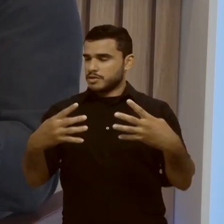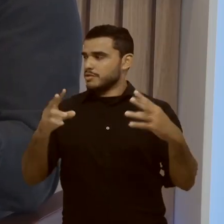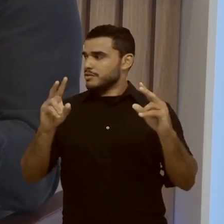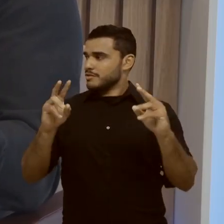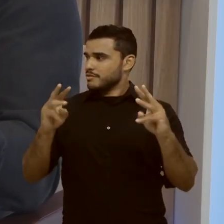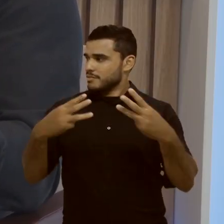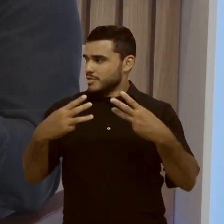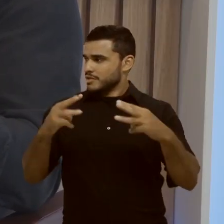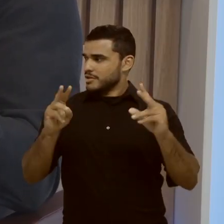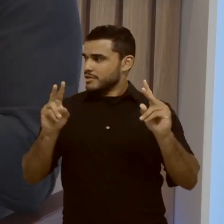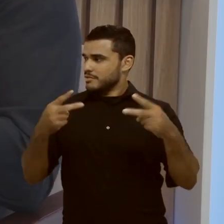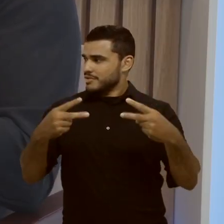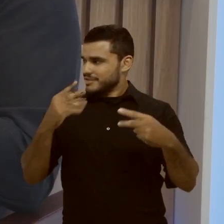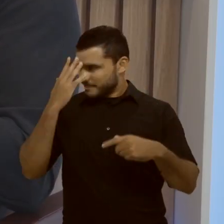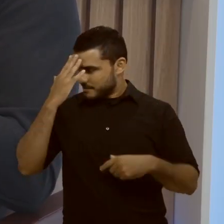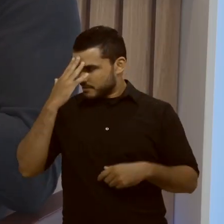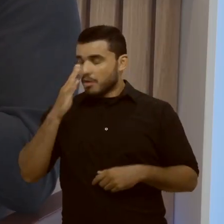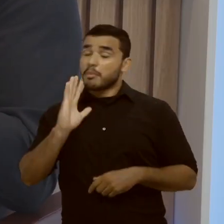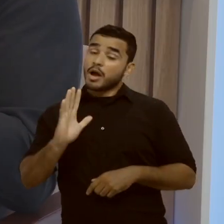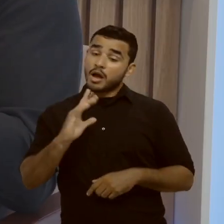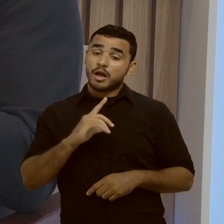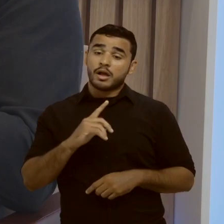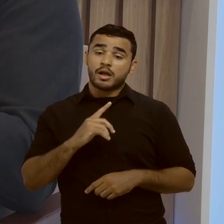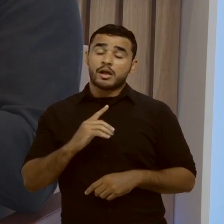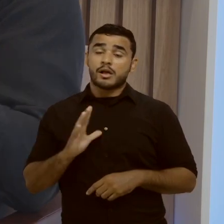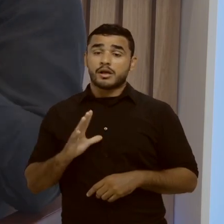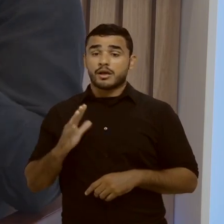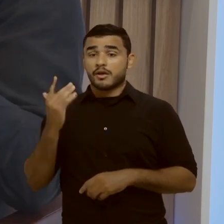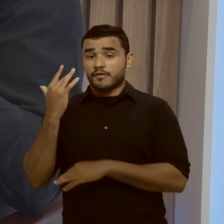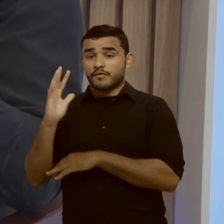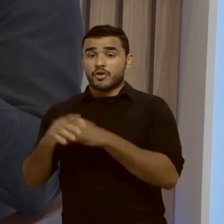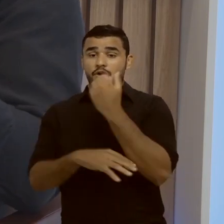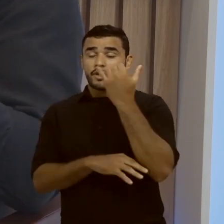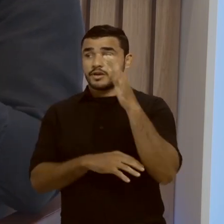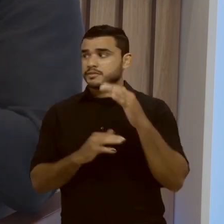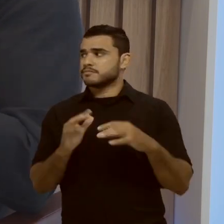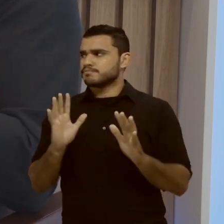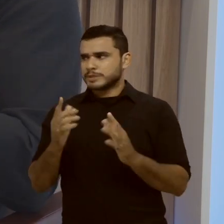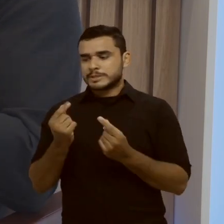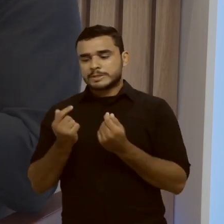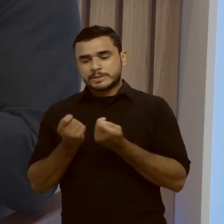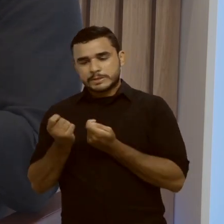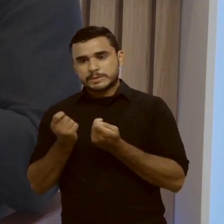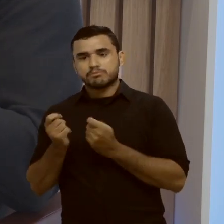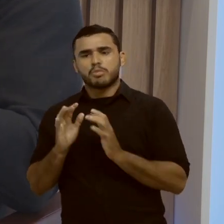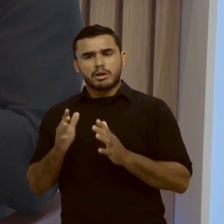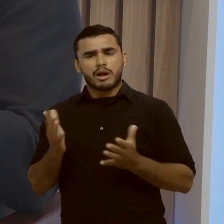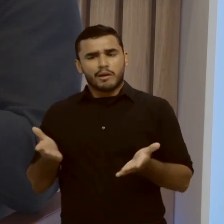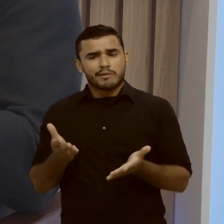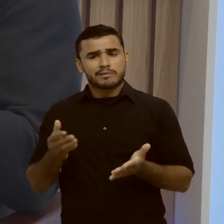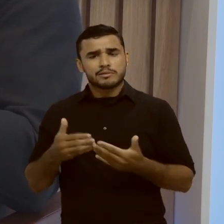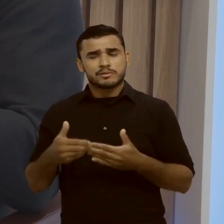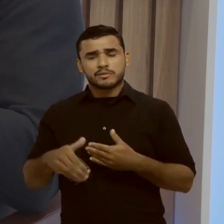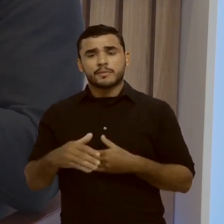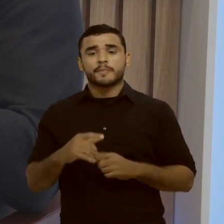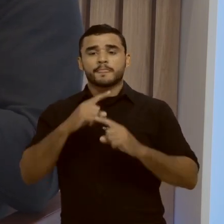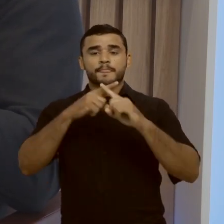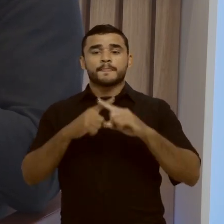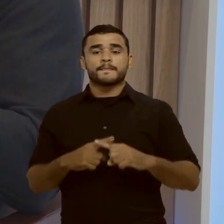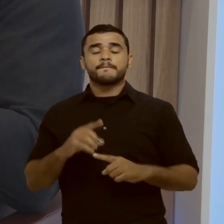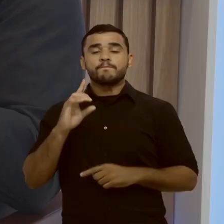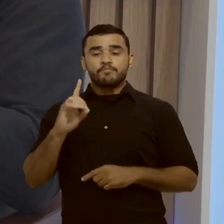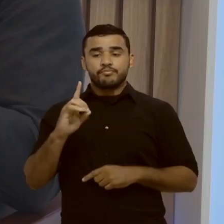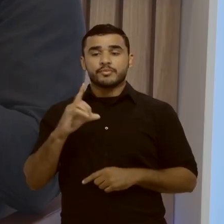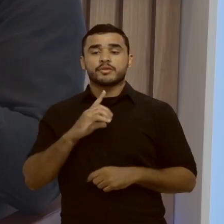de frente, de igual para igual, com as principais equipes da Série C. Mas agora está super interessante. Pela Série D, nós temos